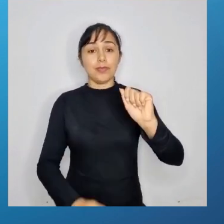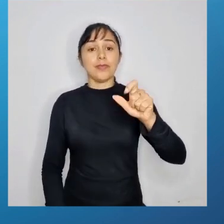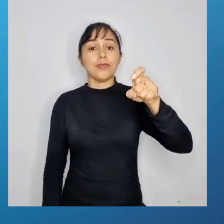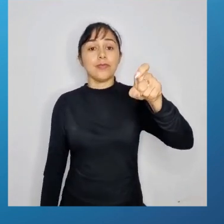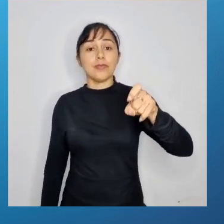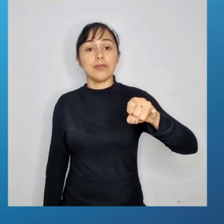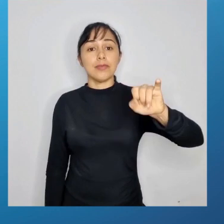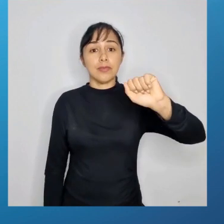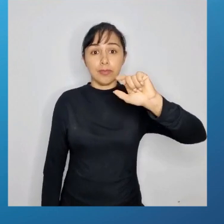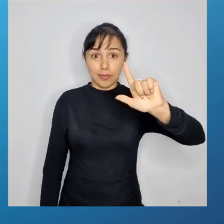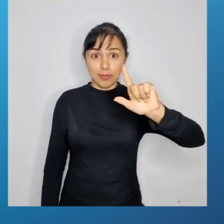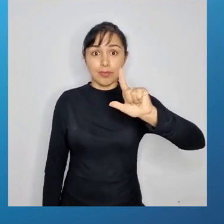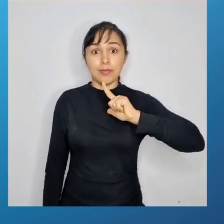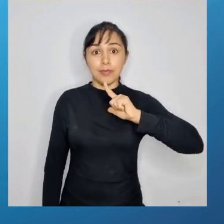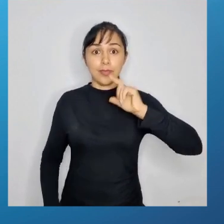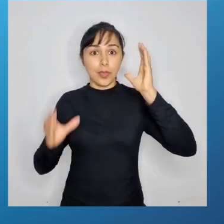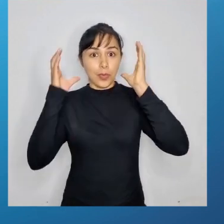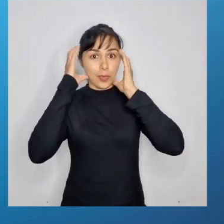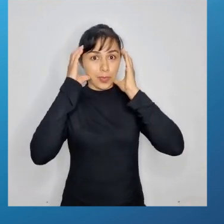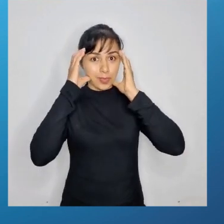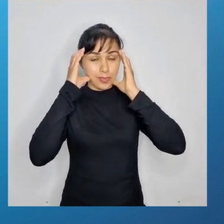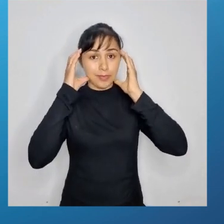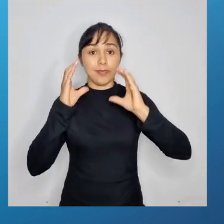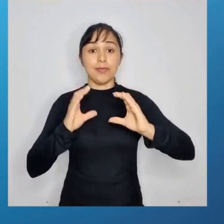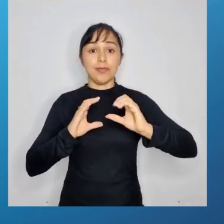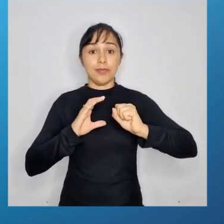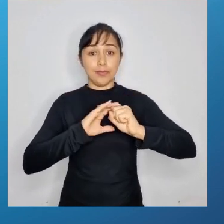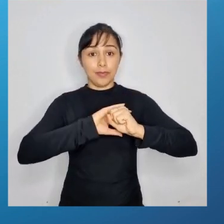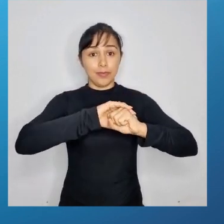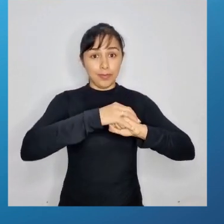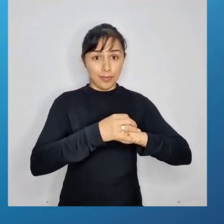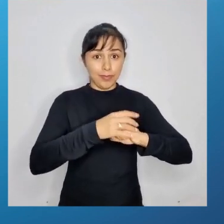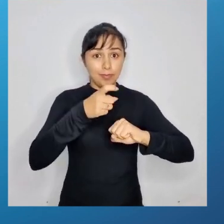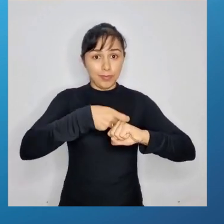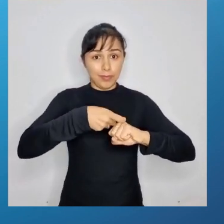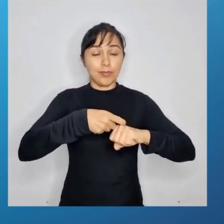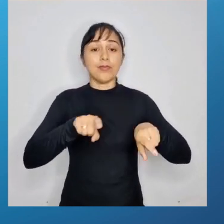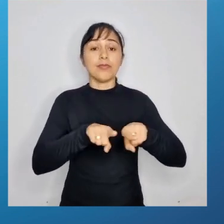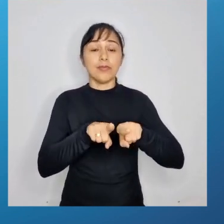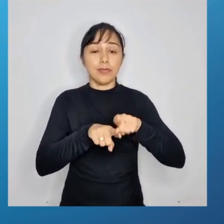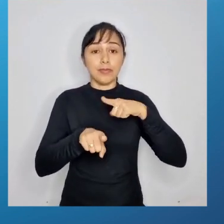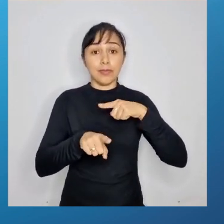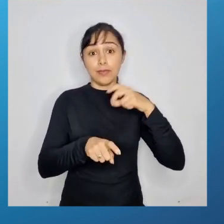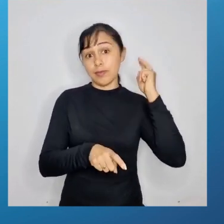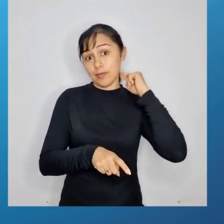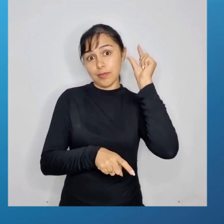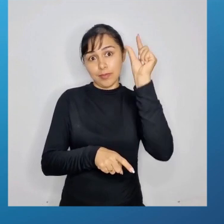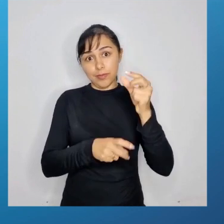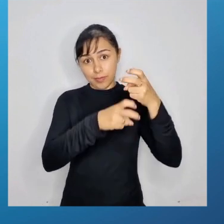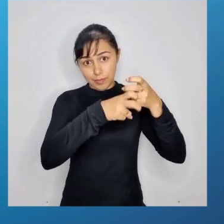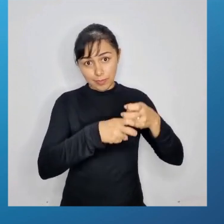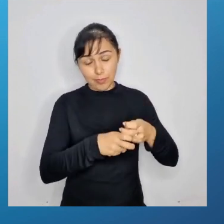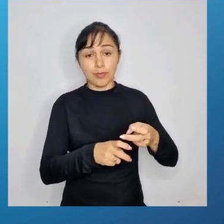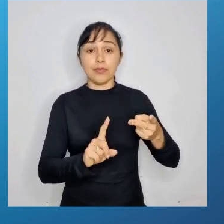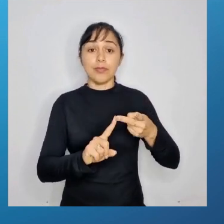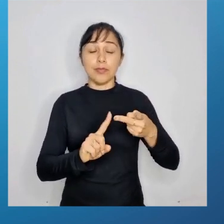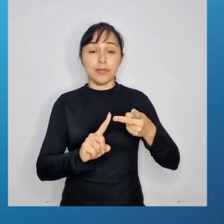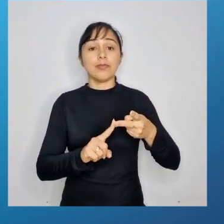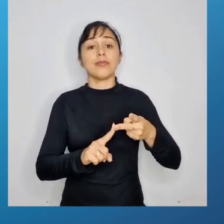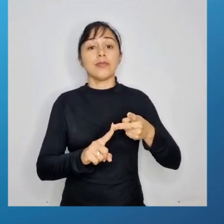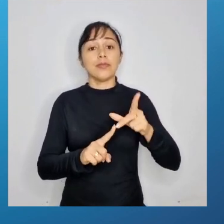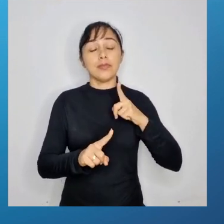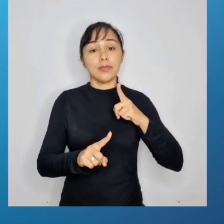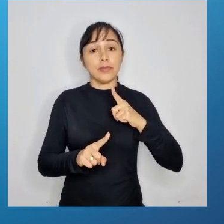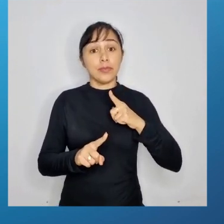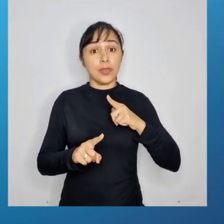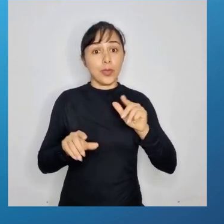por crânio e coluna vertebral, e nós temos também o esqueleto apendicular, que são os membros complementares do esqueleto